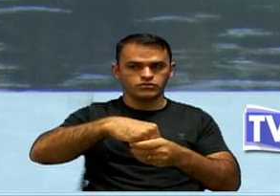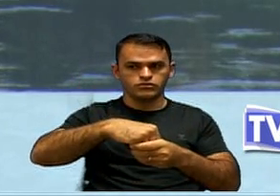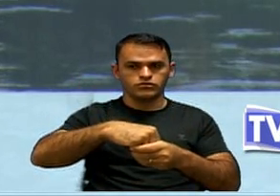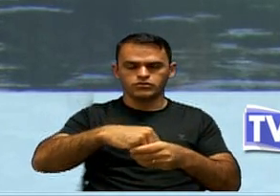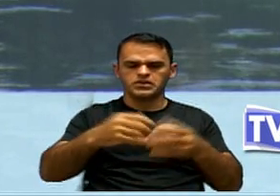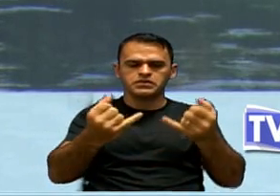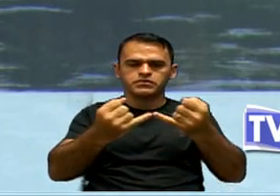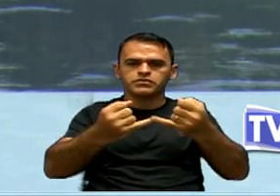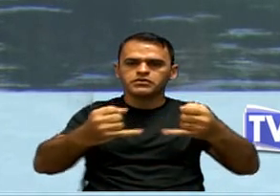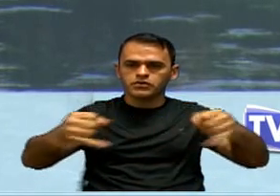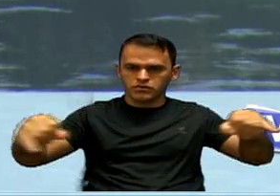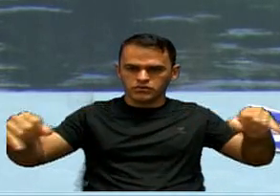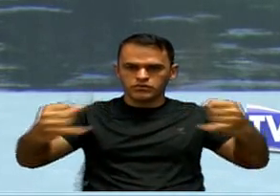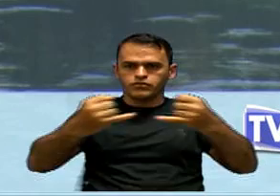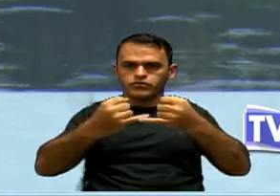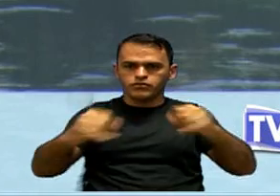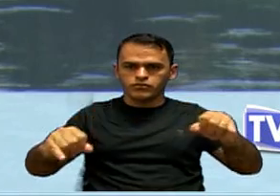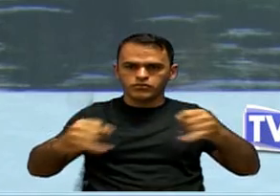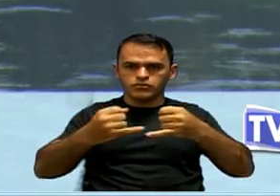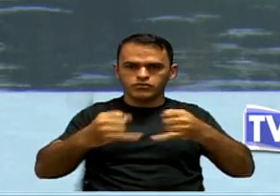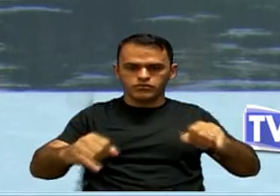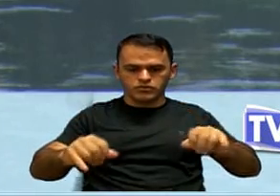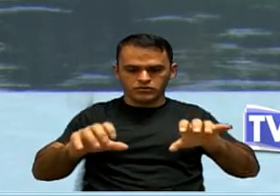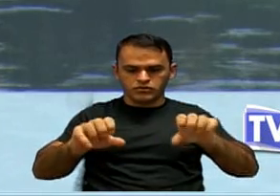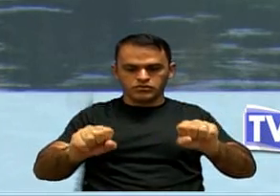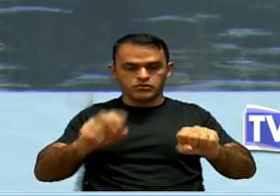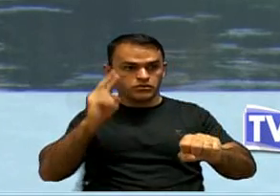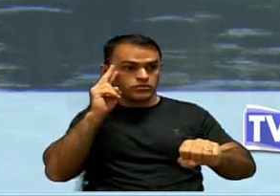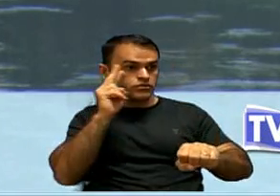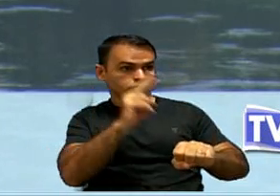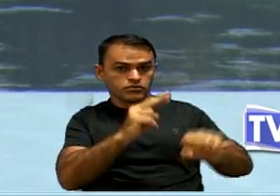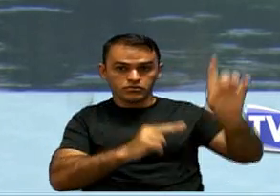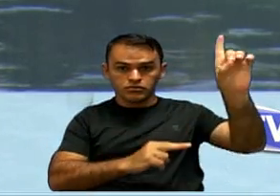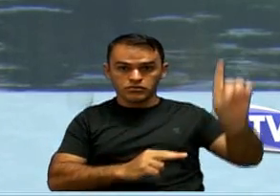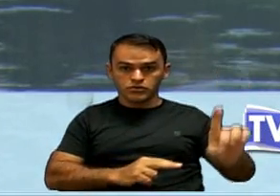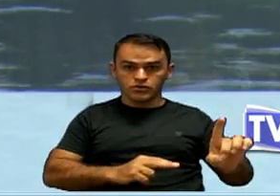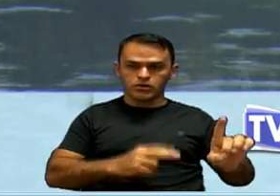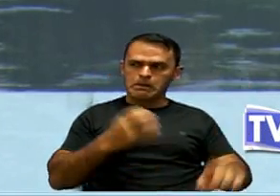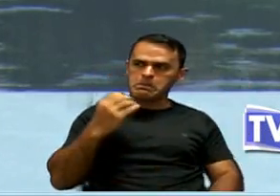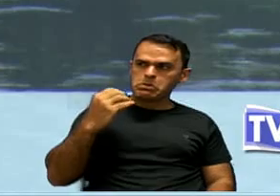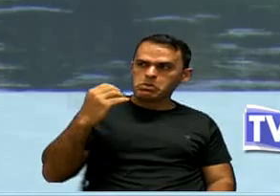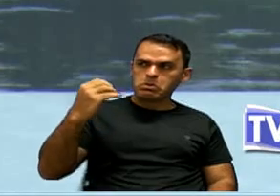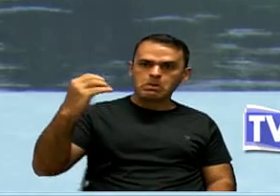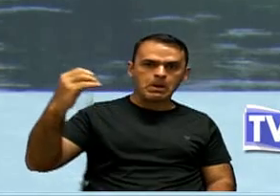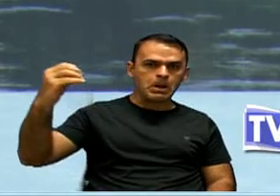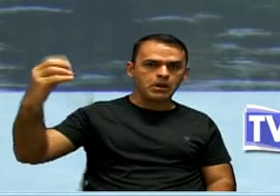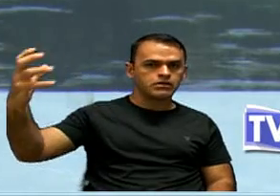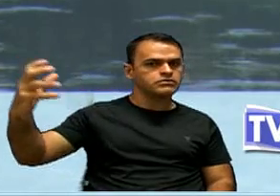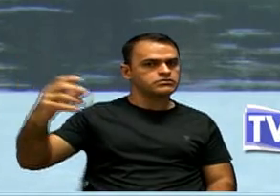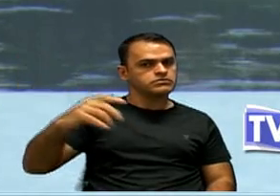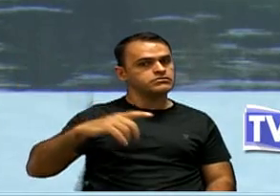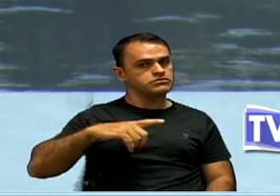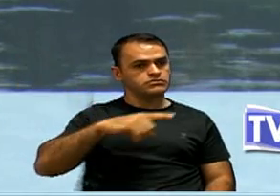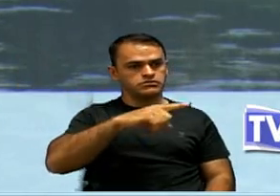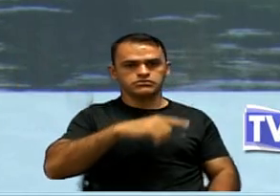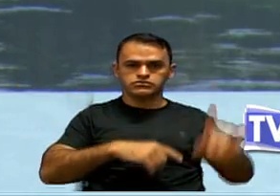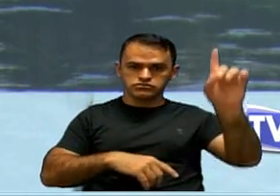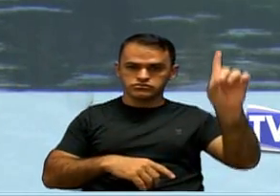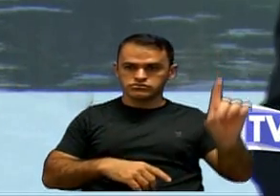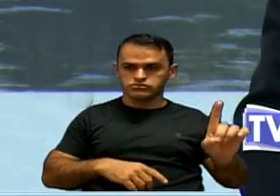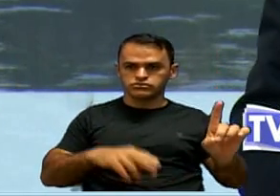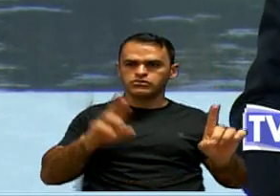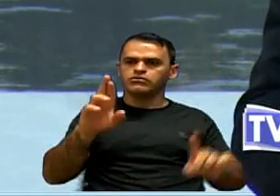segurando cabos de energia. Quando ele me viu, ele saiu correndo e pulou o muro. Está aqui a diretora Raquel, ela